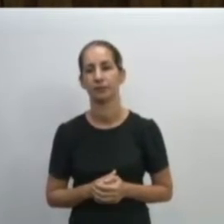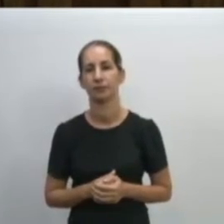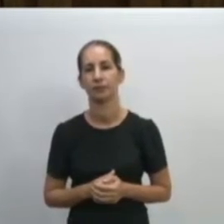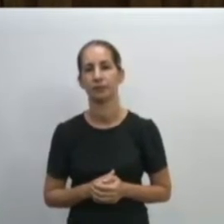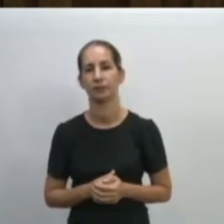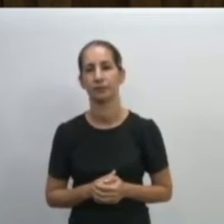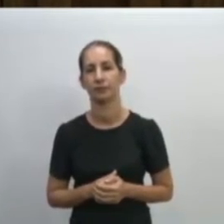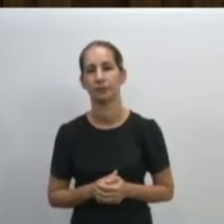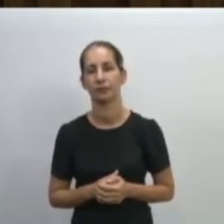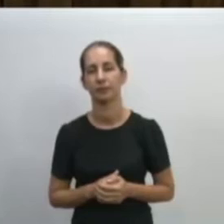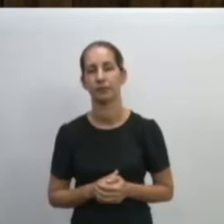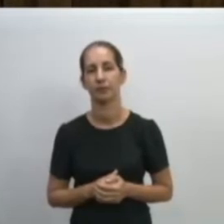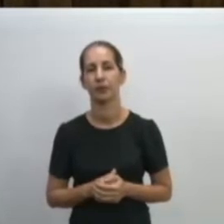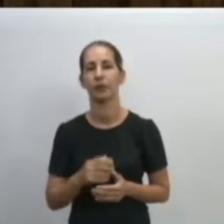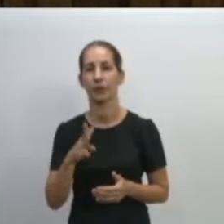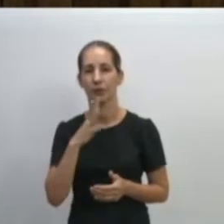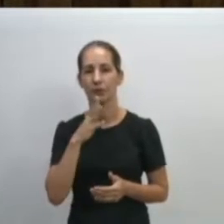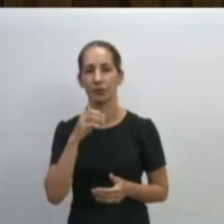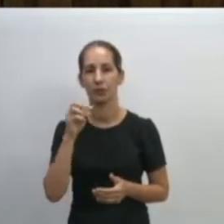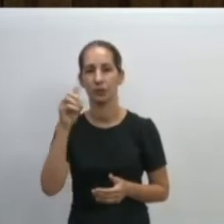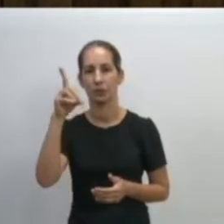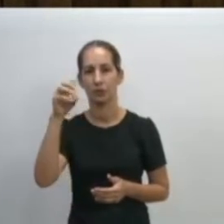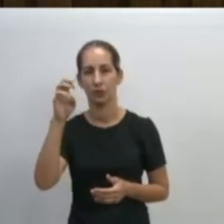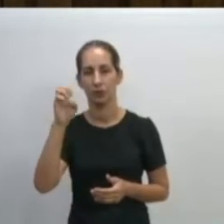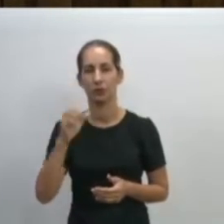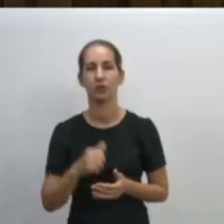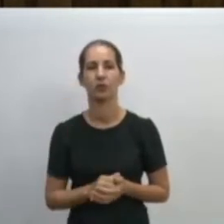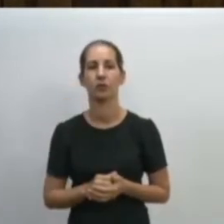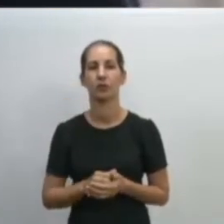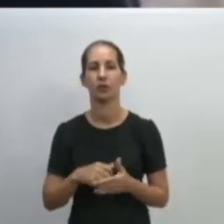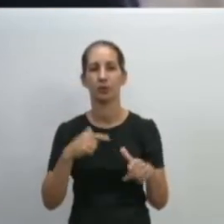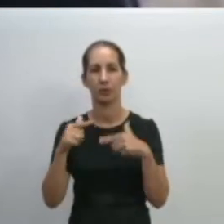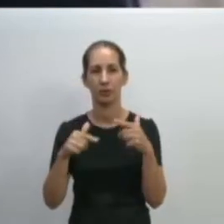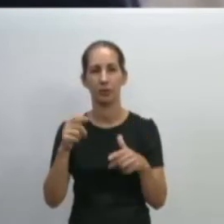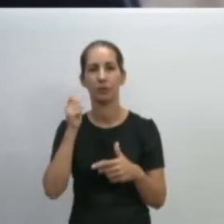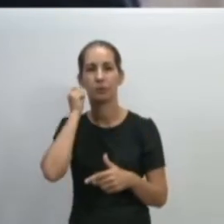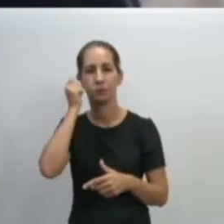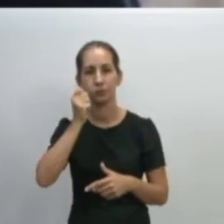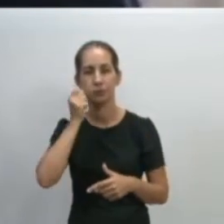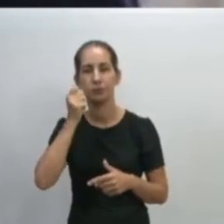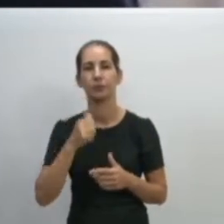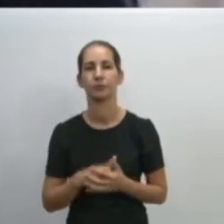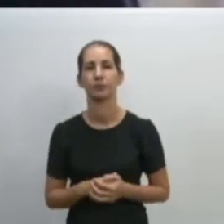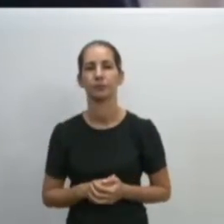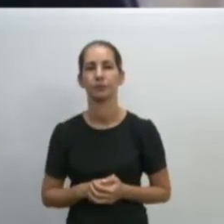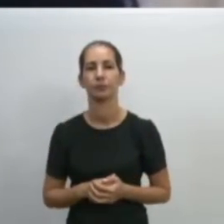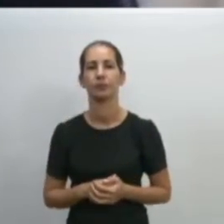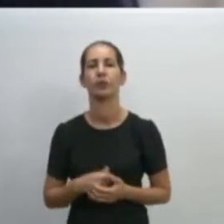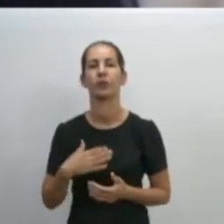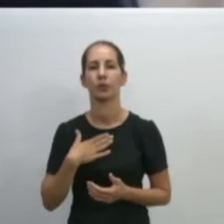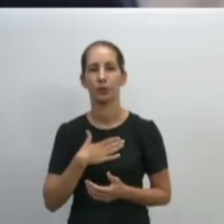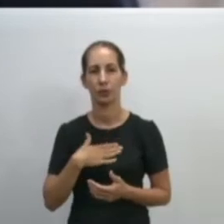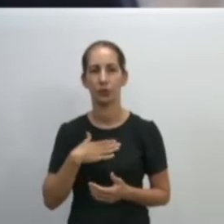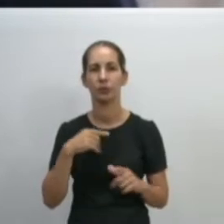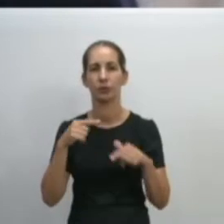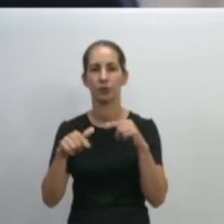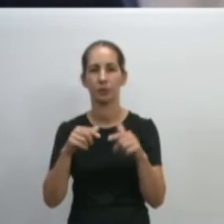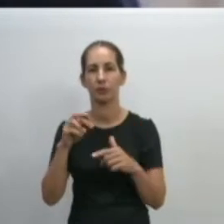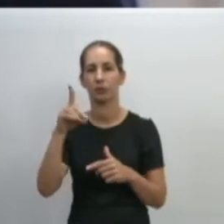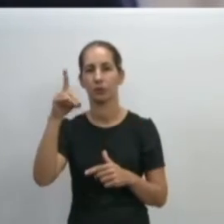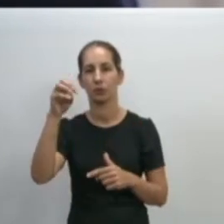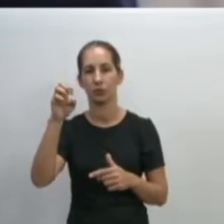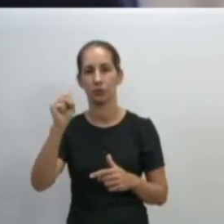Avoco, e não só quero falar, conheço o Valdones, a obra do Valdones, a obra artística dele. É, aprecio muito o trabalho do